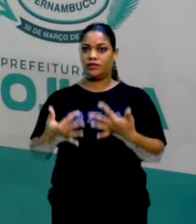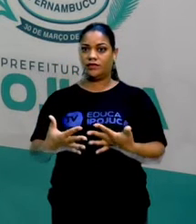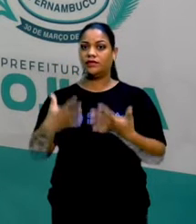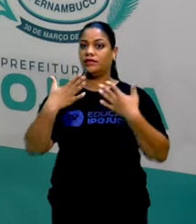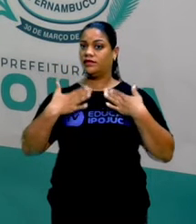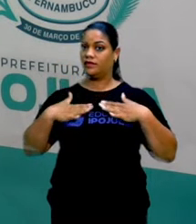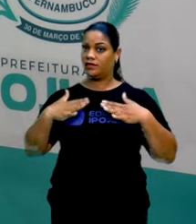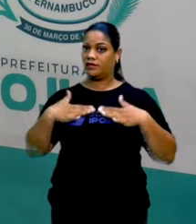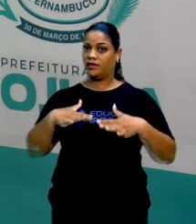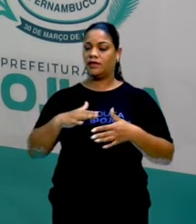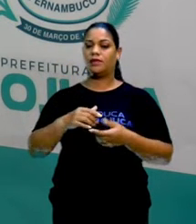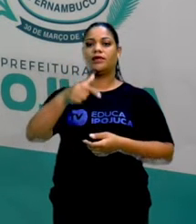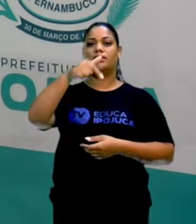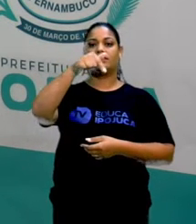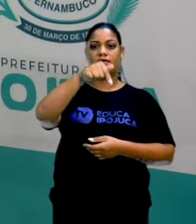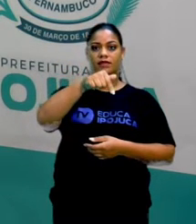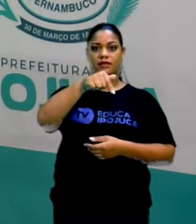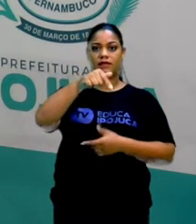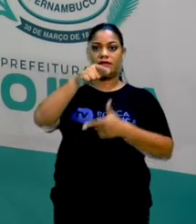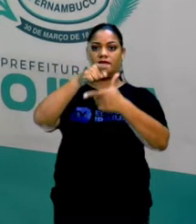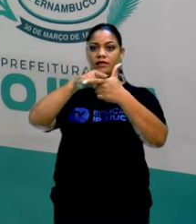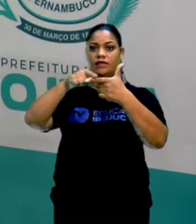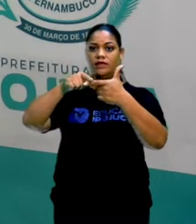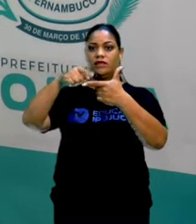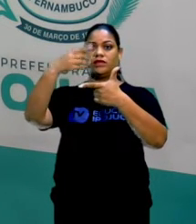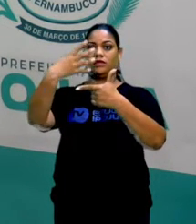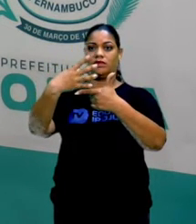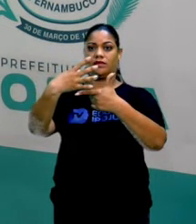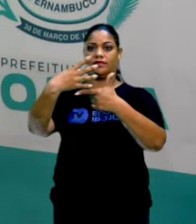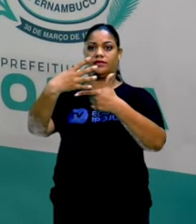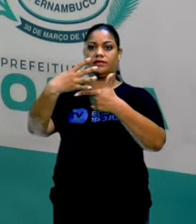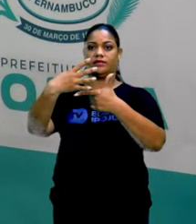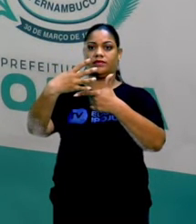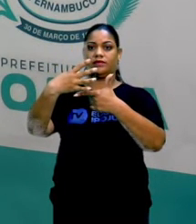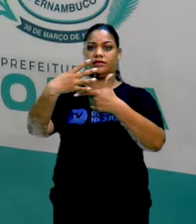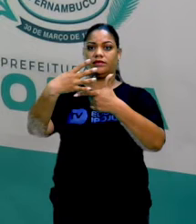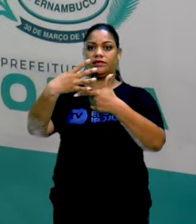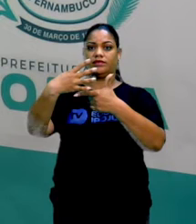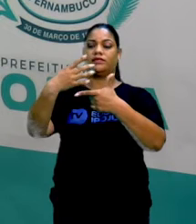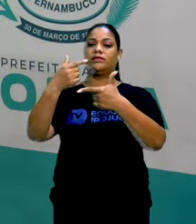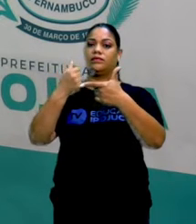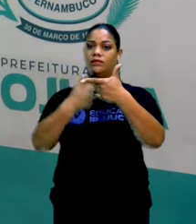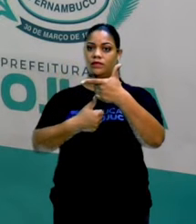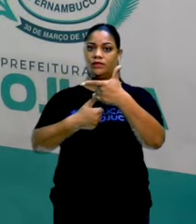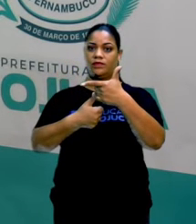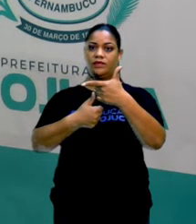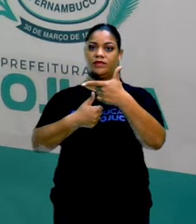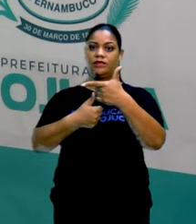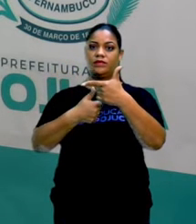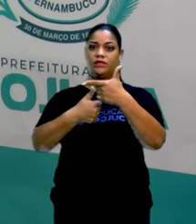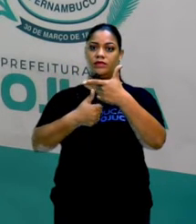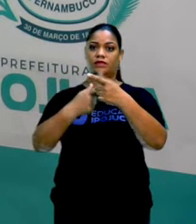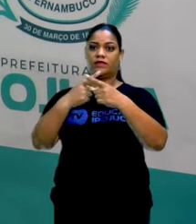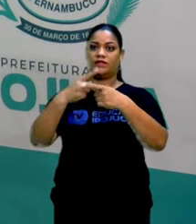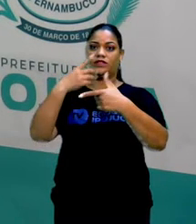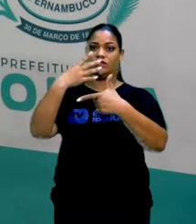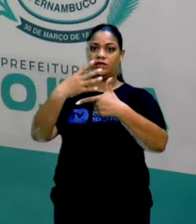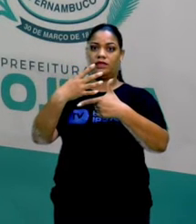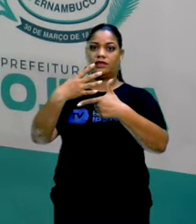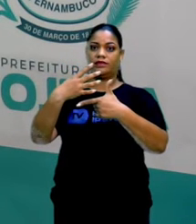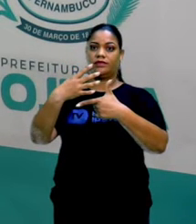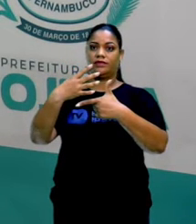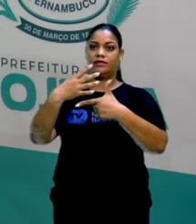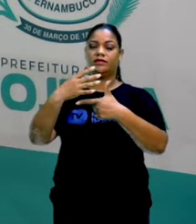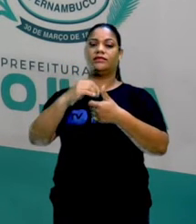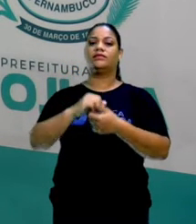devagarinho. 7 dividido para 4, cada um vai ganhar 1. Uma vez 4 é 4, eu coloquei